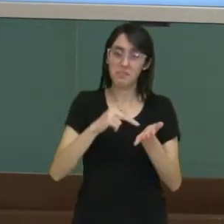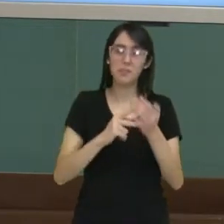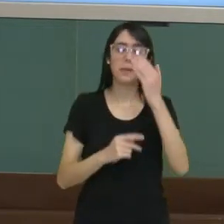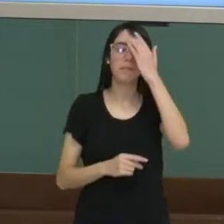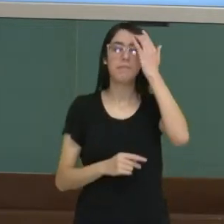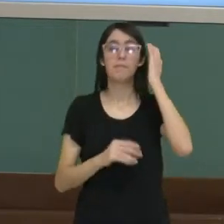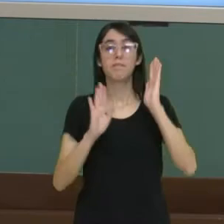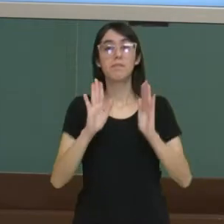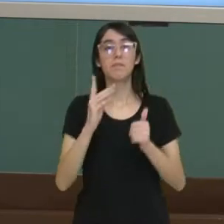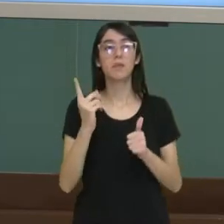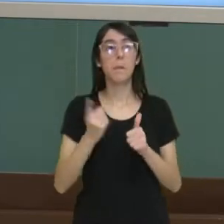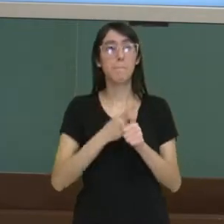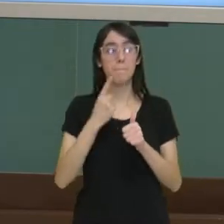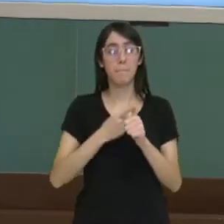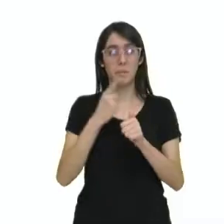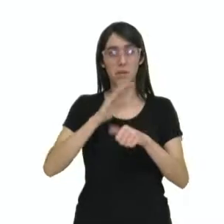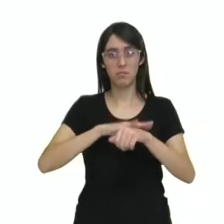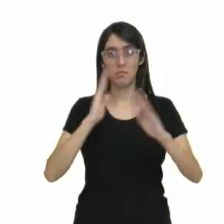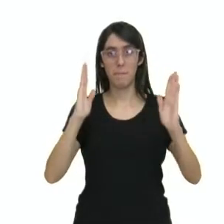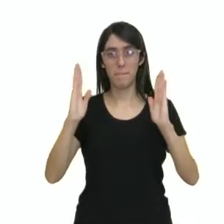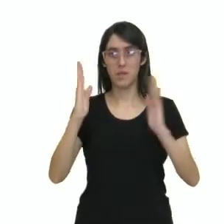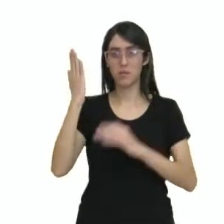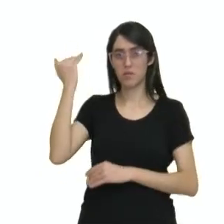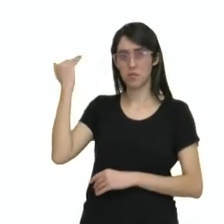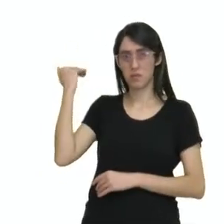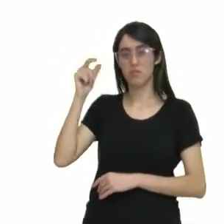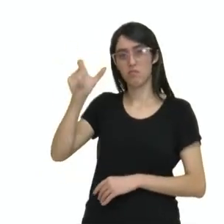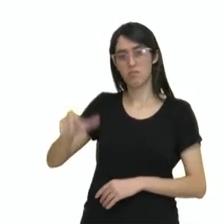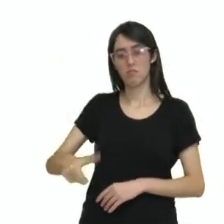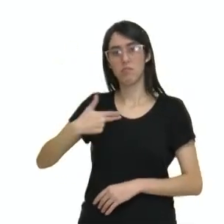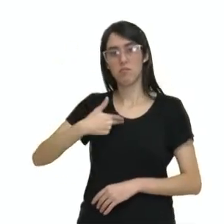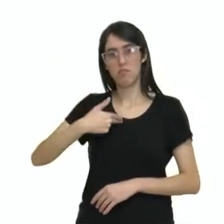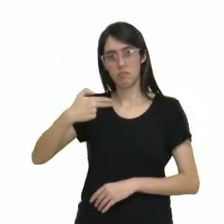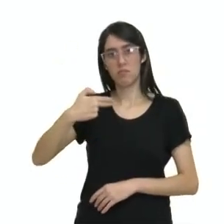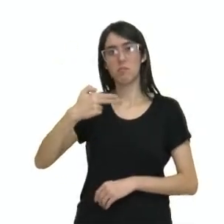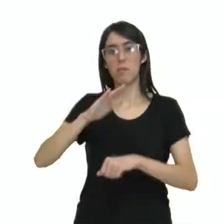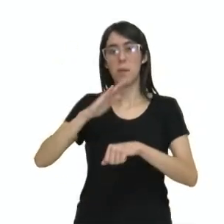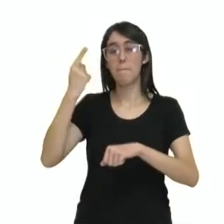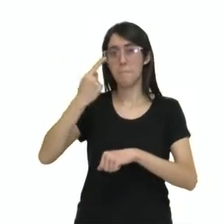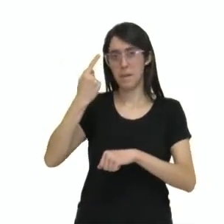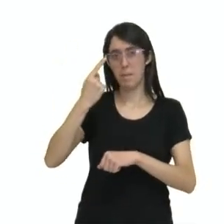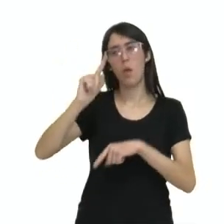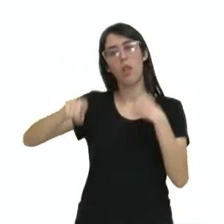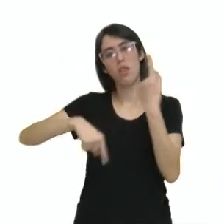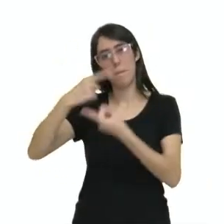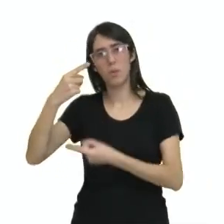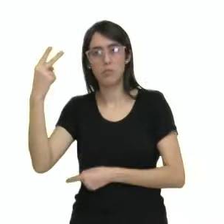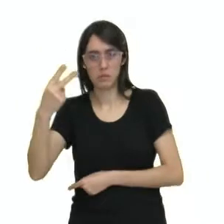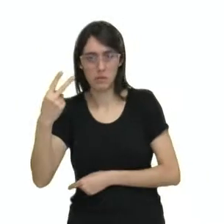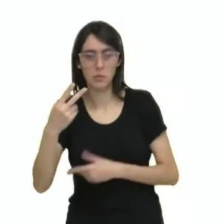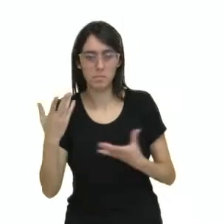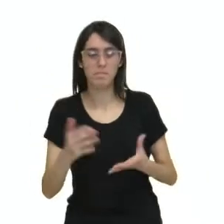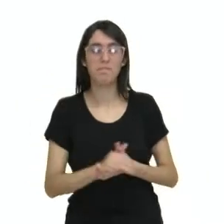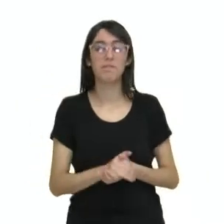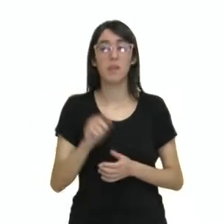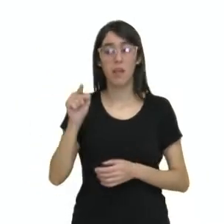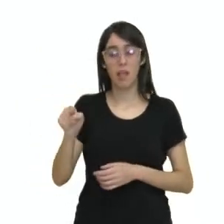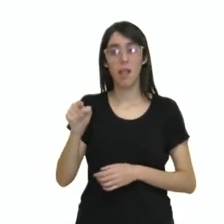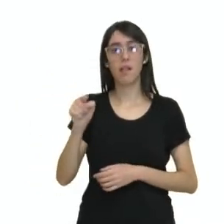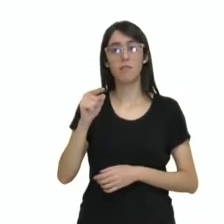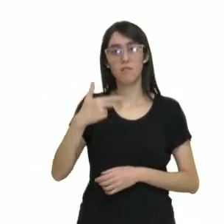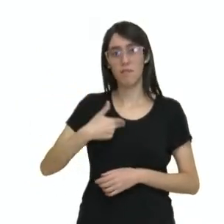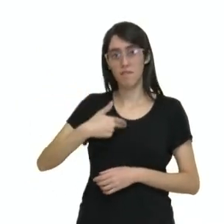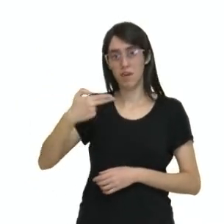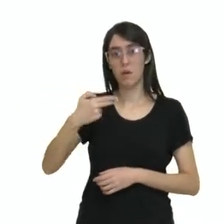o primeiro período do governo Getúlio Vargas, se tem um primeiro, é sinal que tem um segundo, olha só que interessante, né? Vai de 30, com